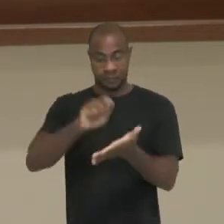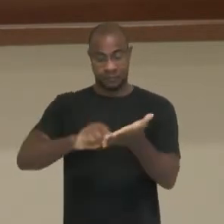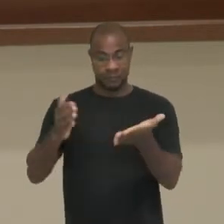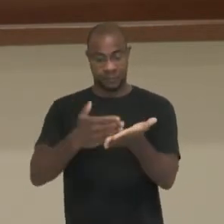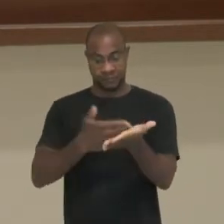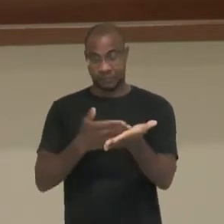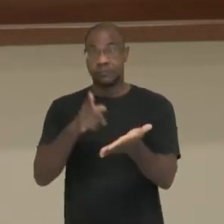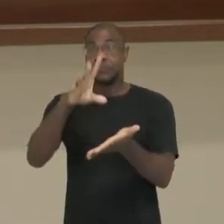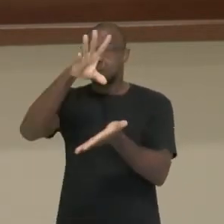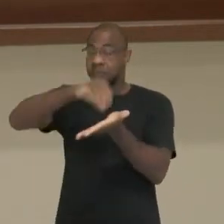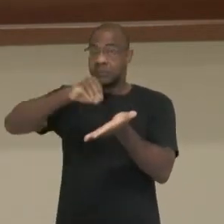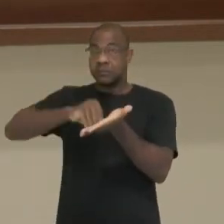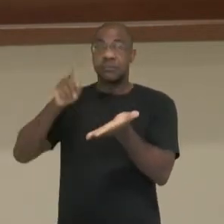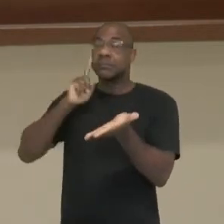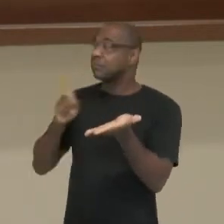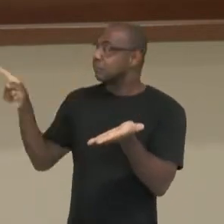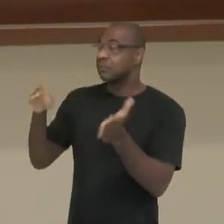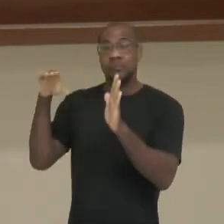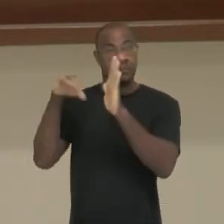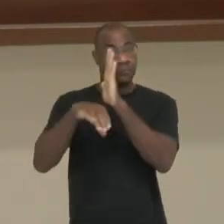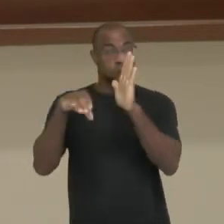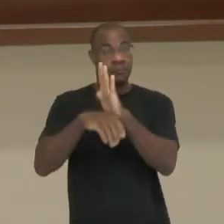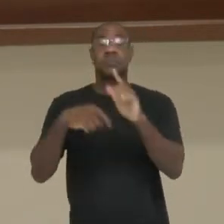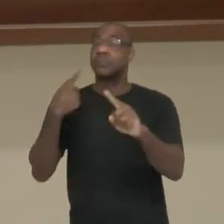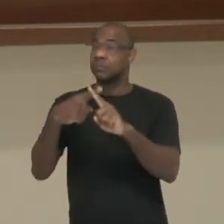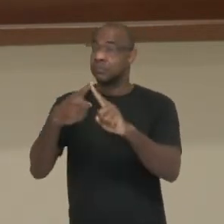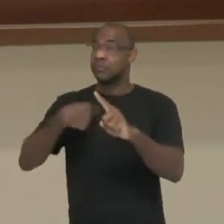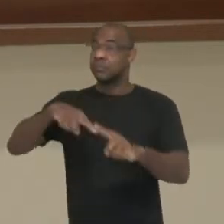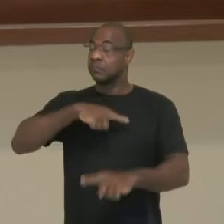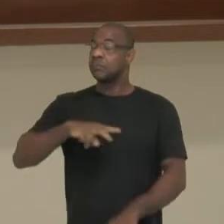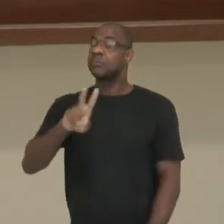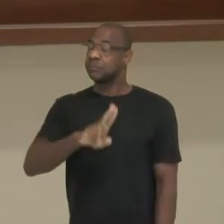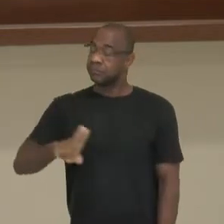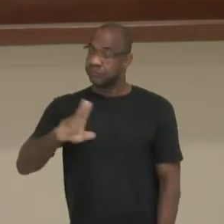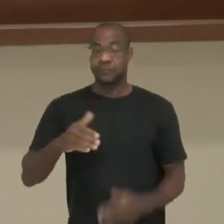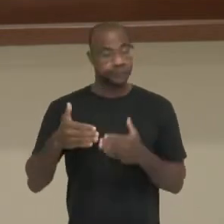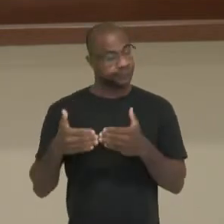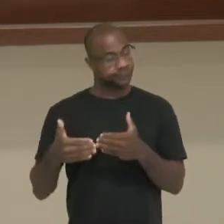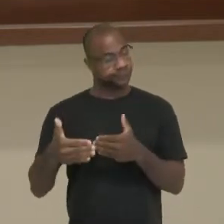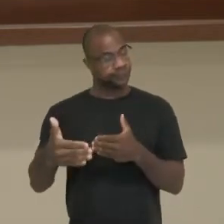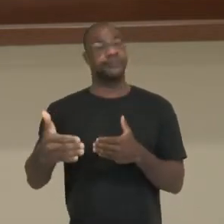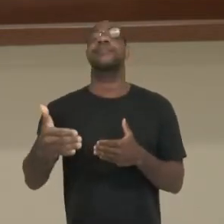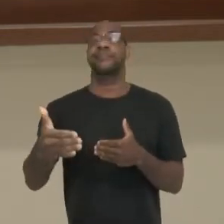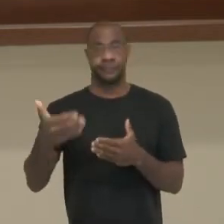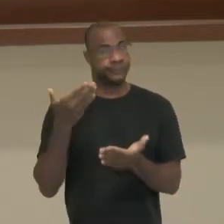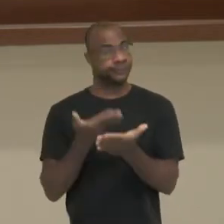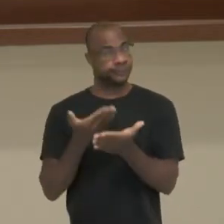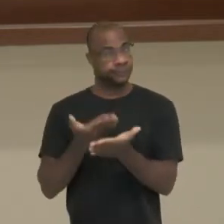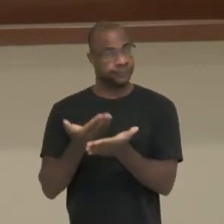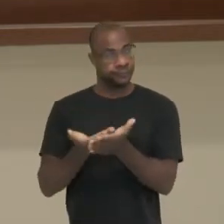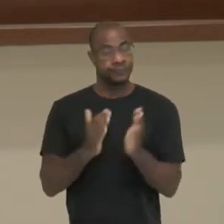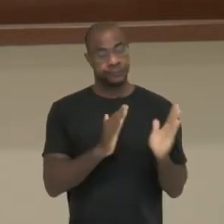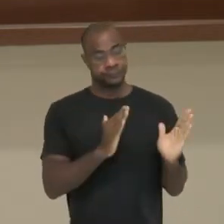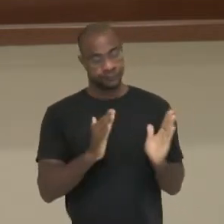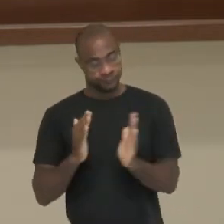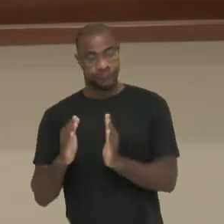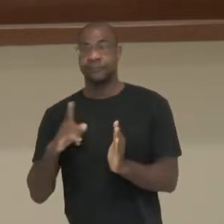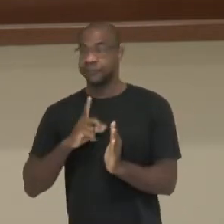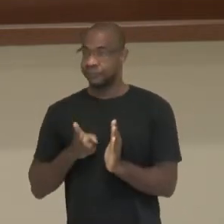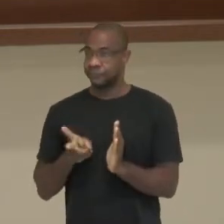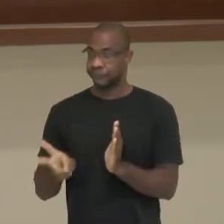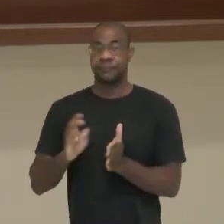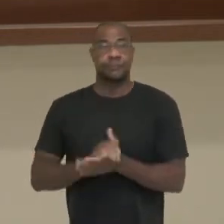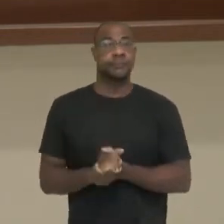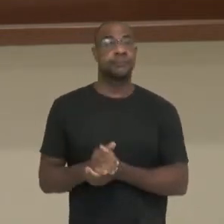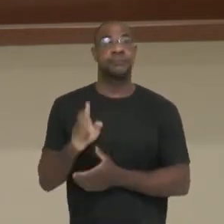né, anotar-se este conceito, porque nós utilizaremos muitas vezes ainda no decorrer da aula com